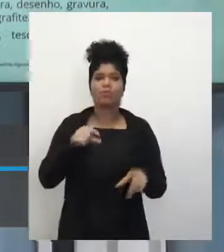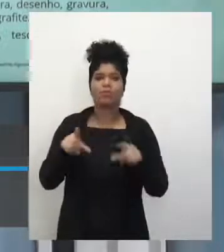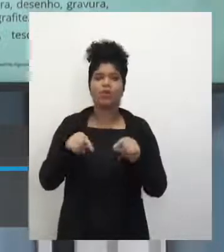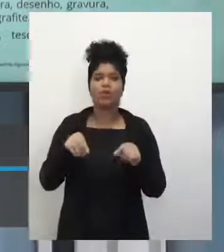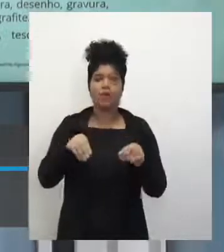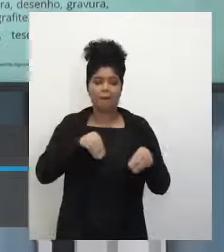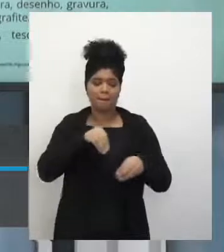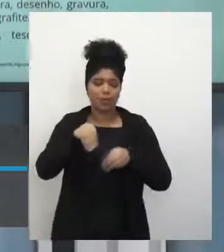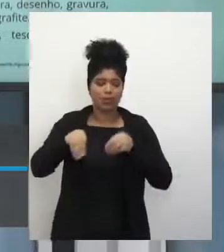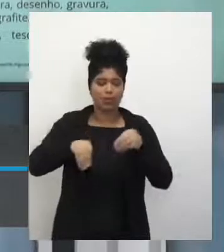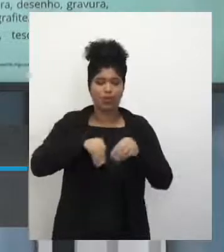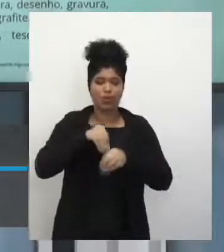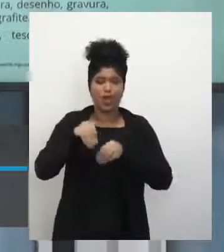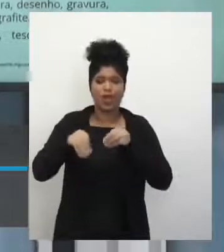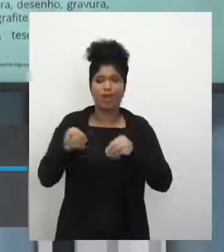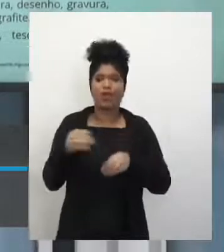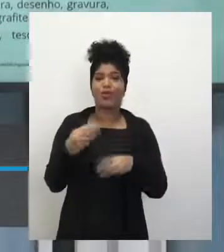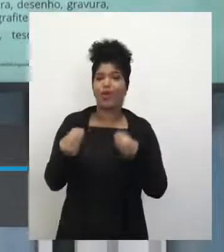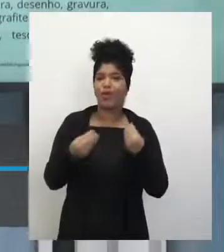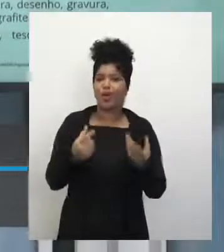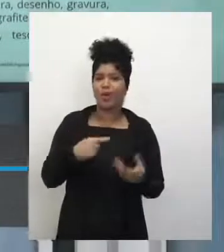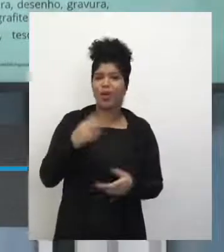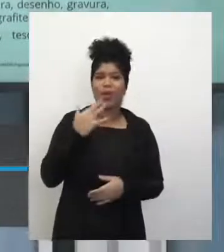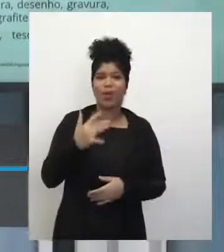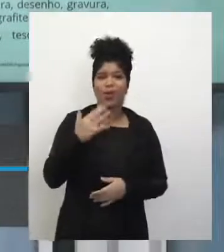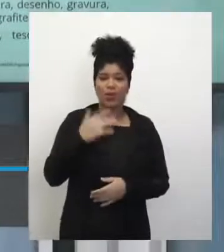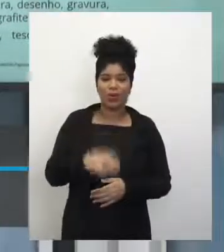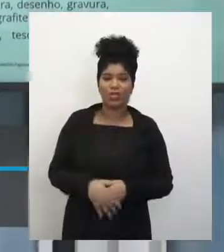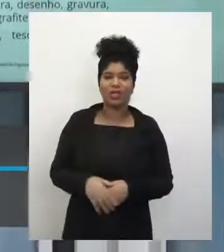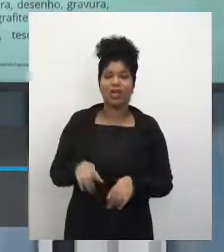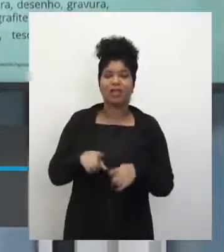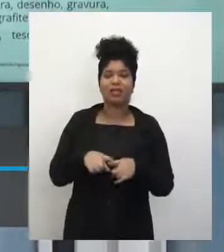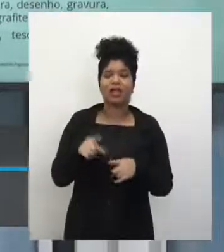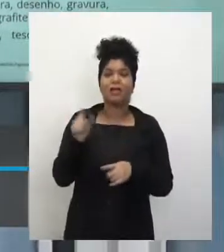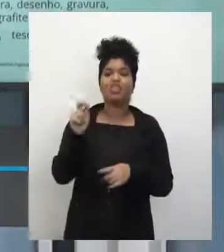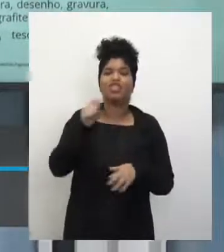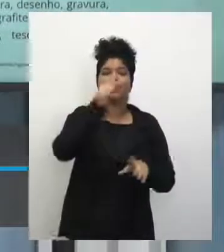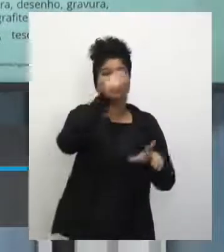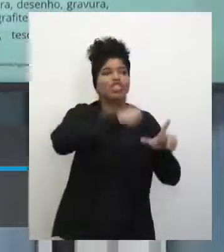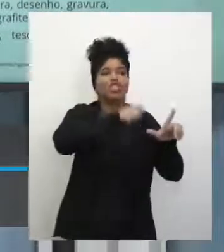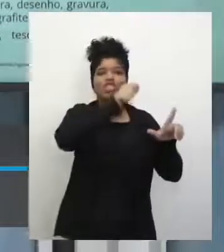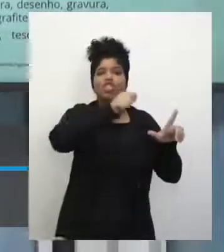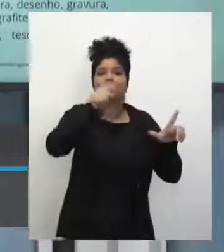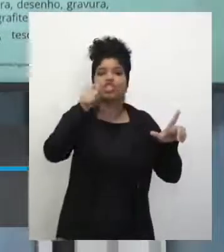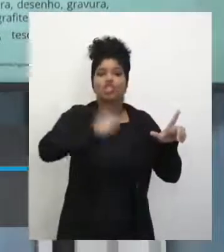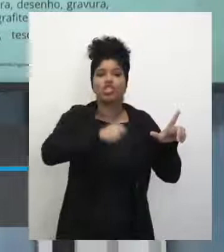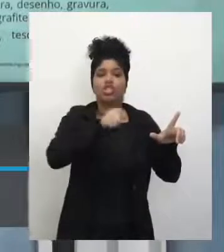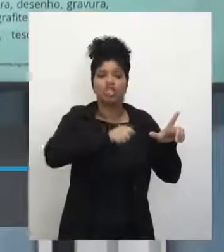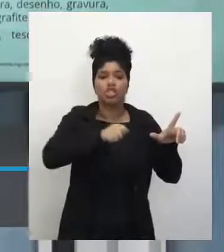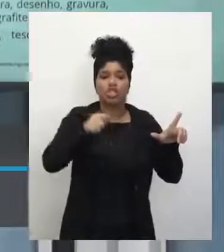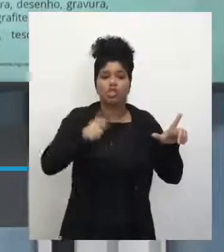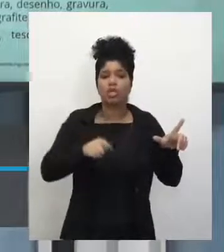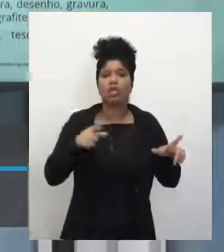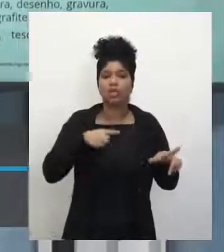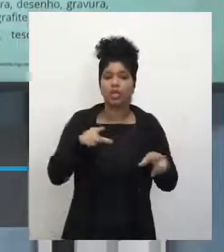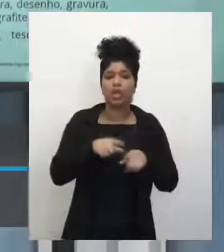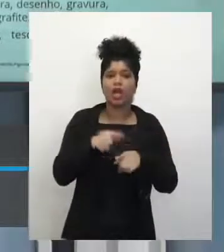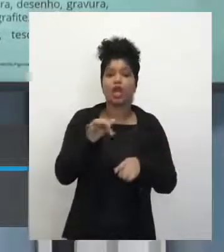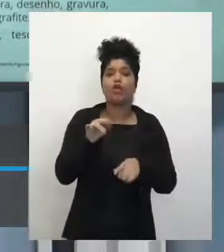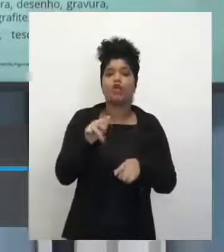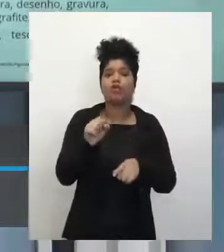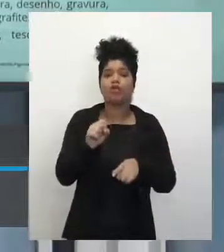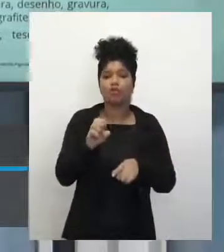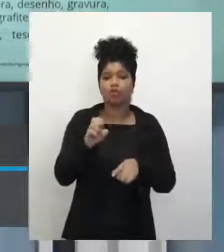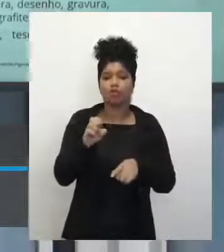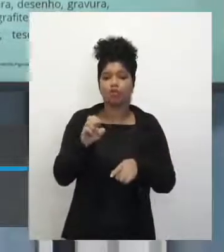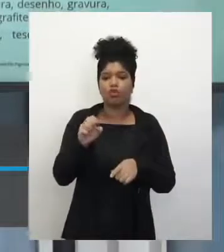né, para criar novas tintas, os lápis de cor, os giz de cera, né, os lápis grafite, os lápis carbono que eu vou usar, o fusen, né, no caso